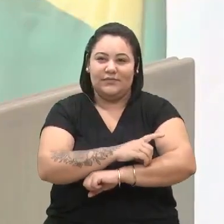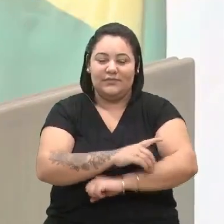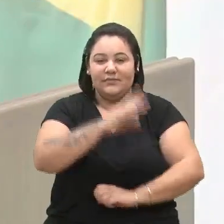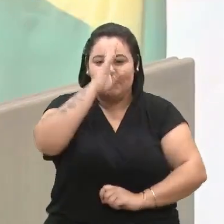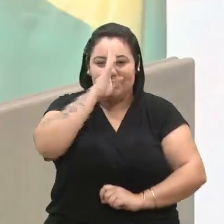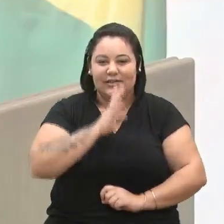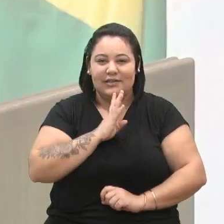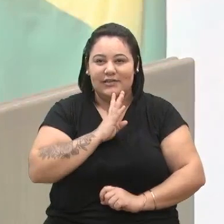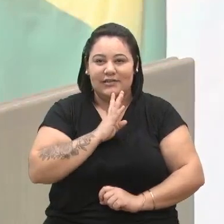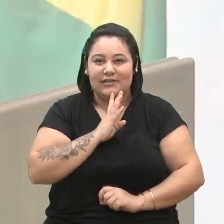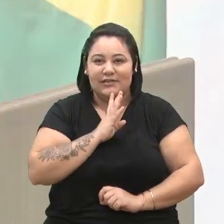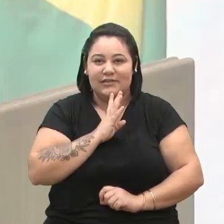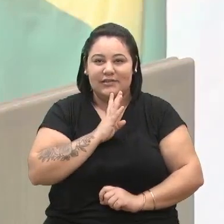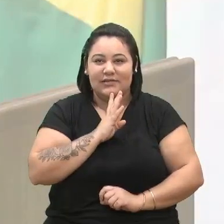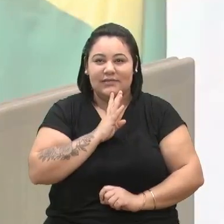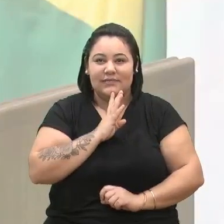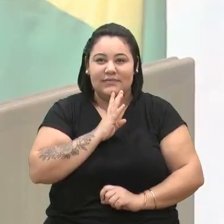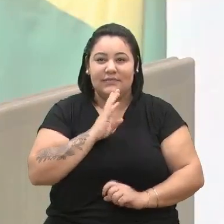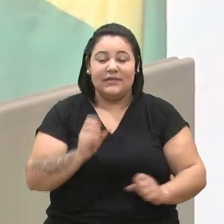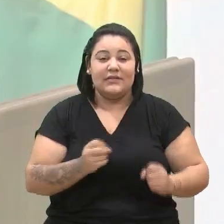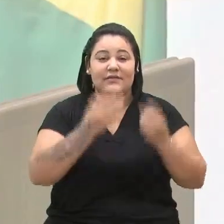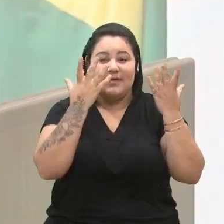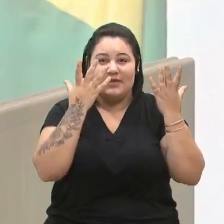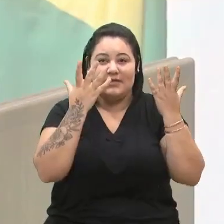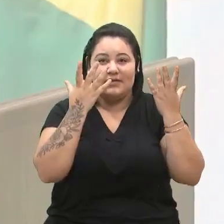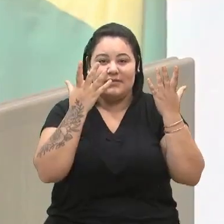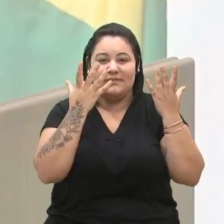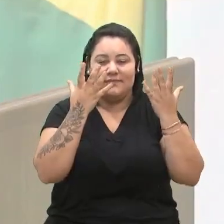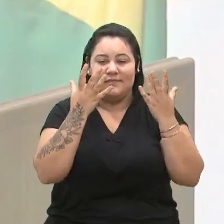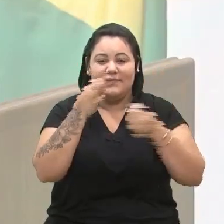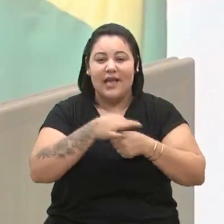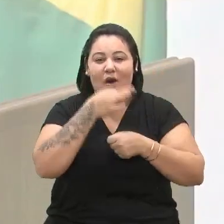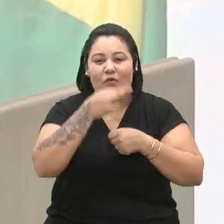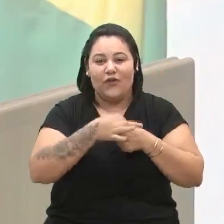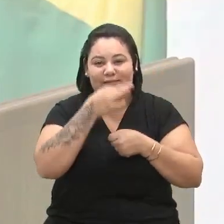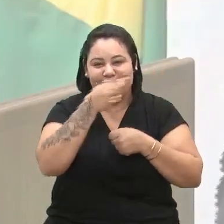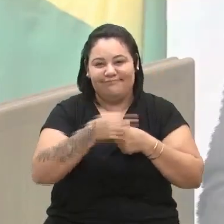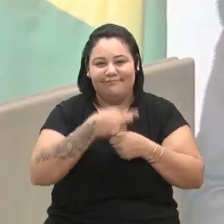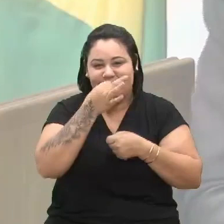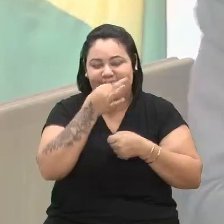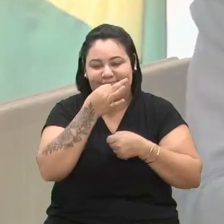gratuito nas festas da uva da nossa cidade. Então,